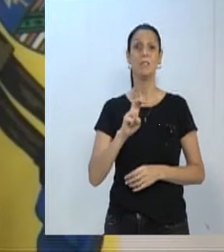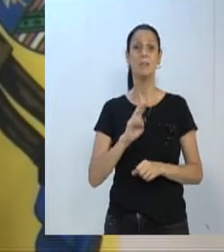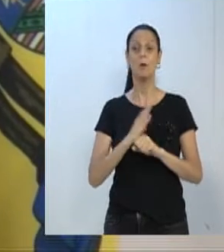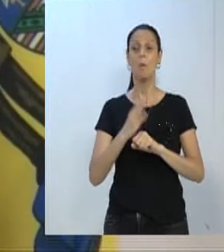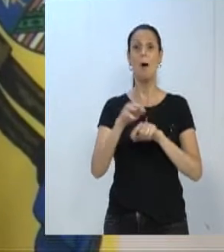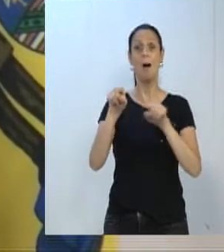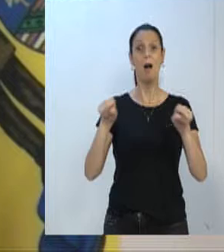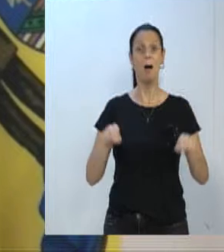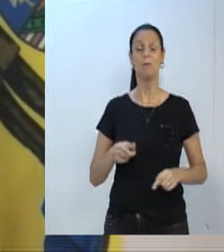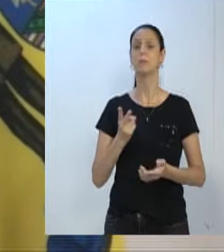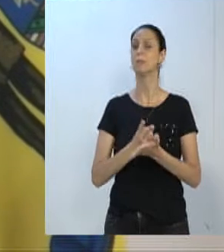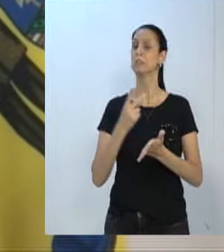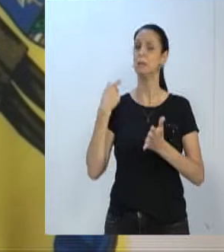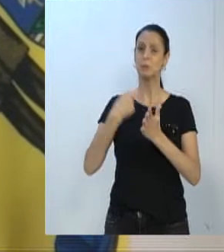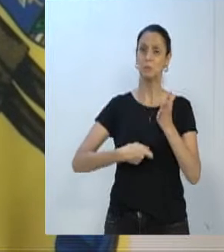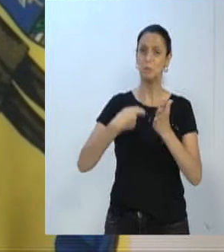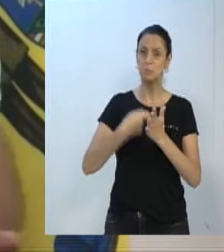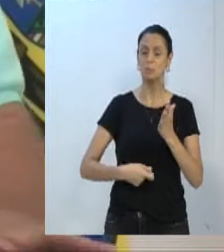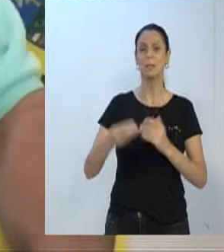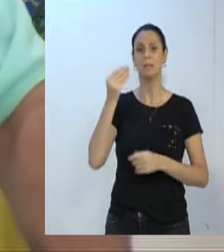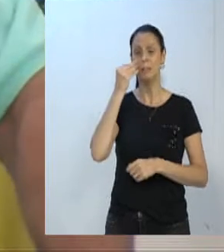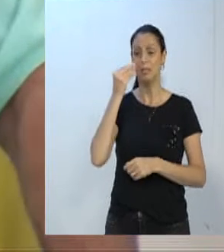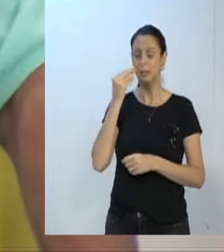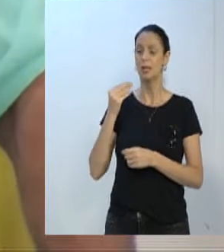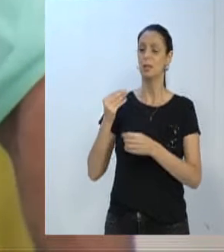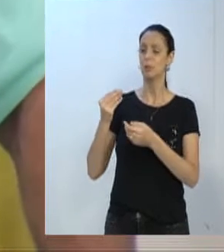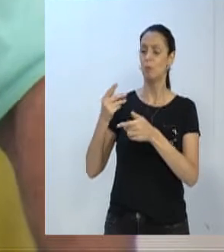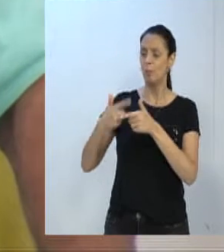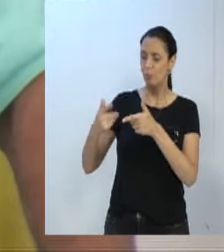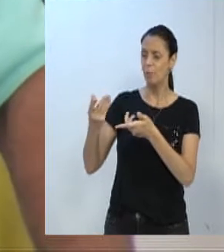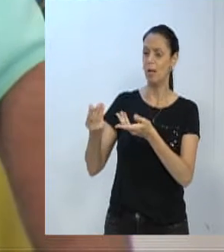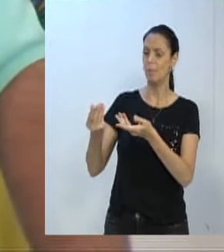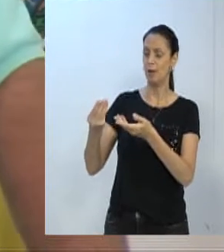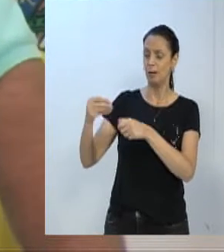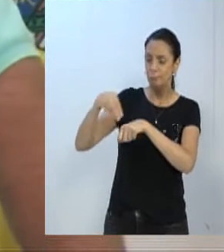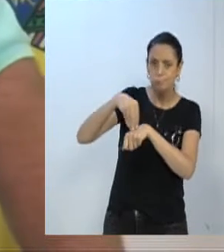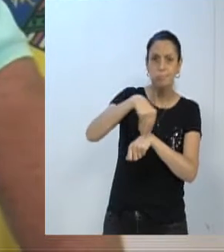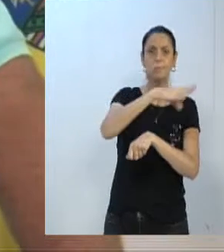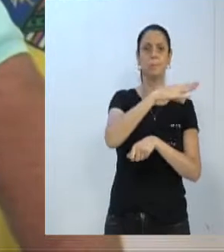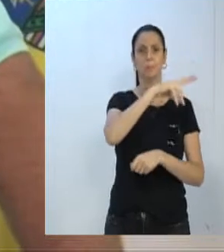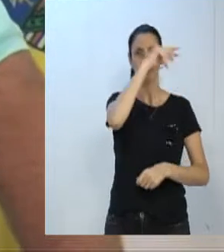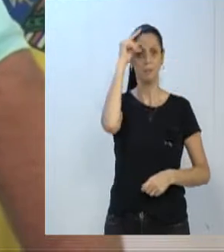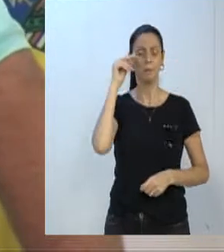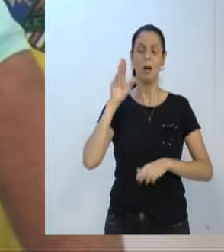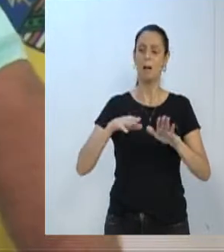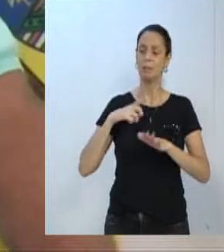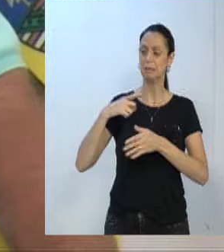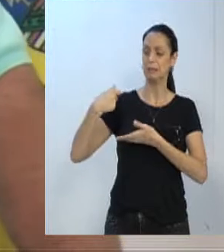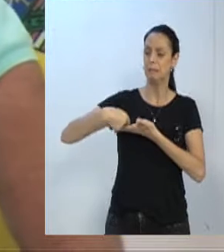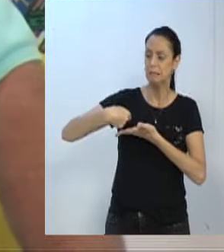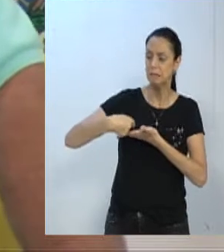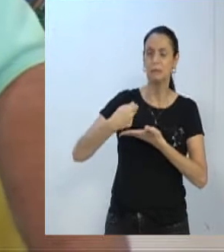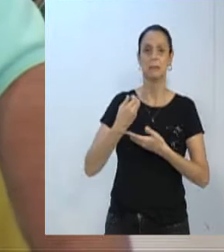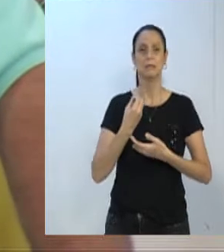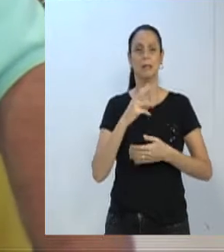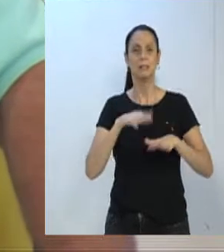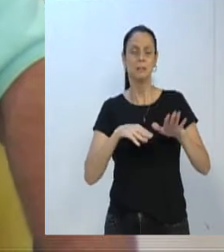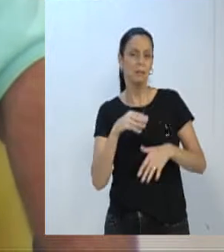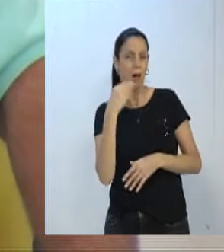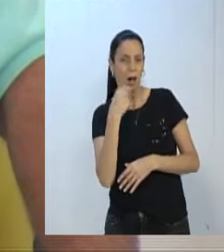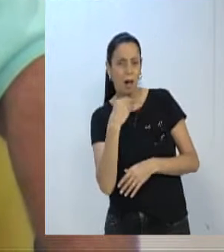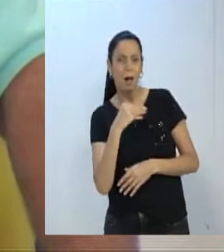lutando tentando fazer todo encaminhamento às vezes às vezes com um pouco de pressão outras vezes com um jeitinho para conseguir